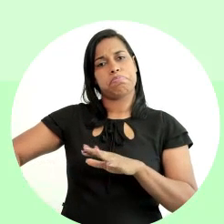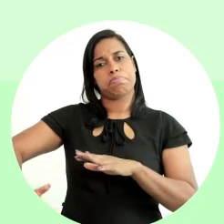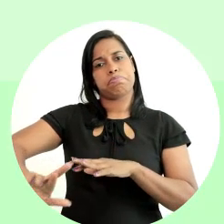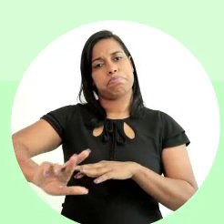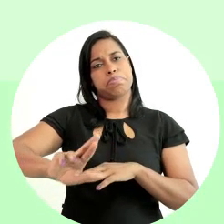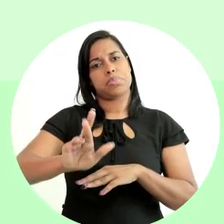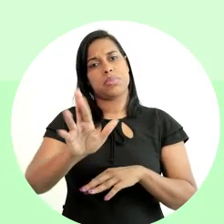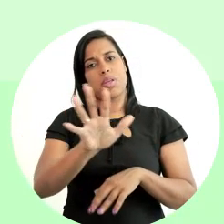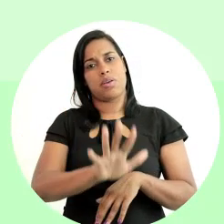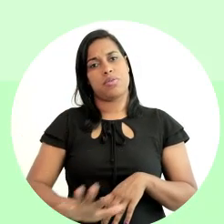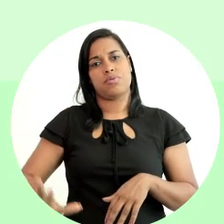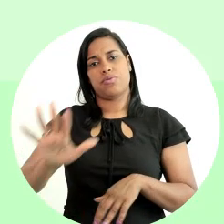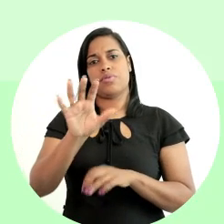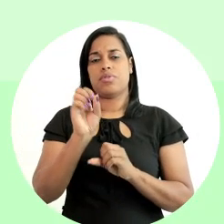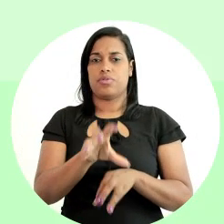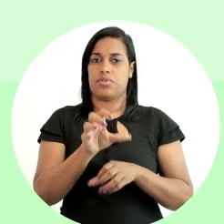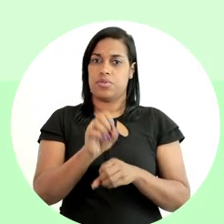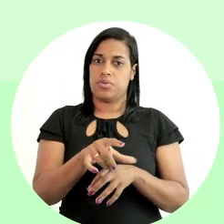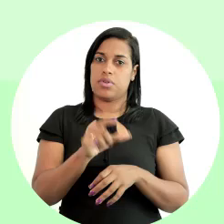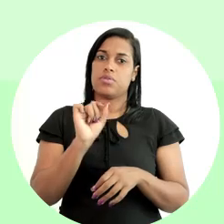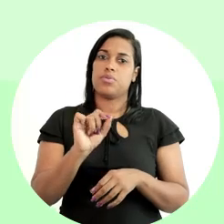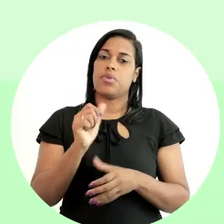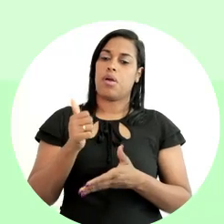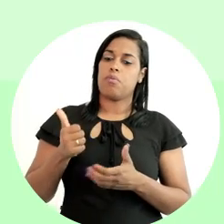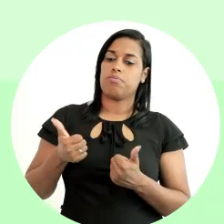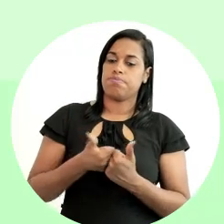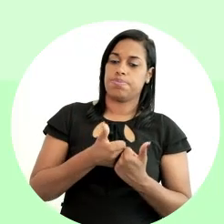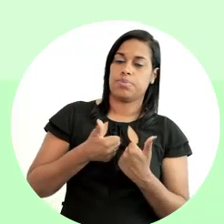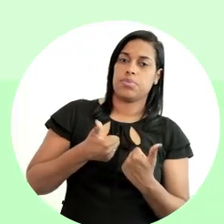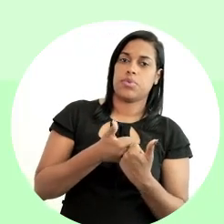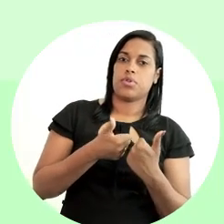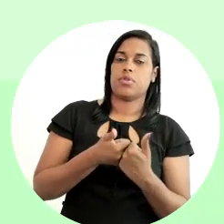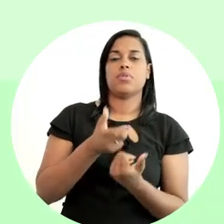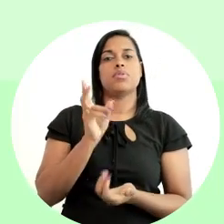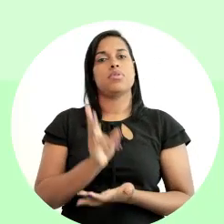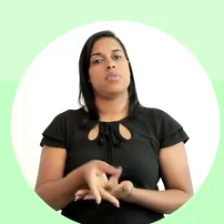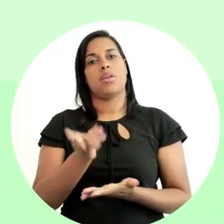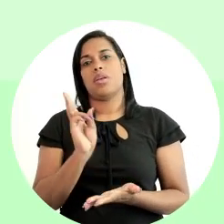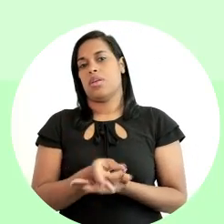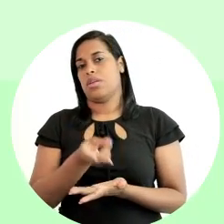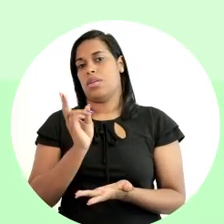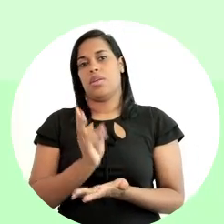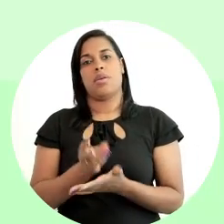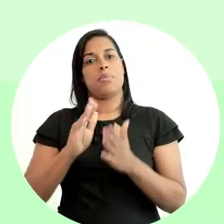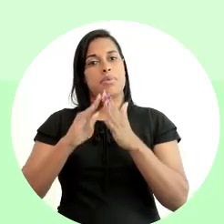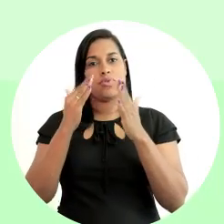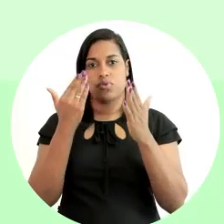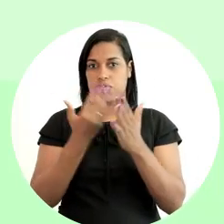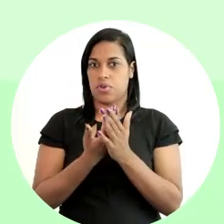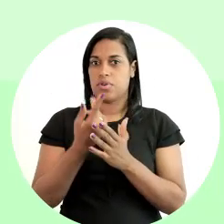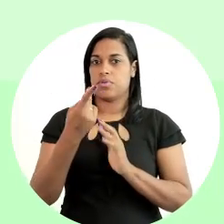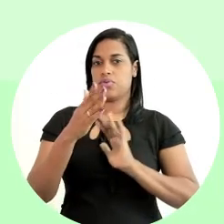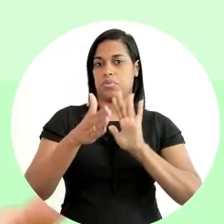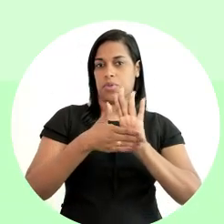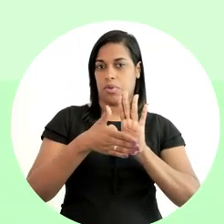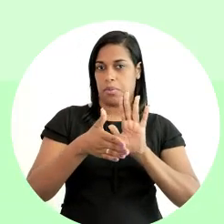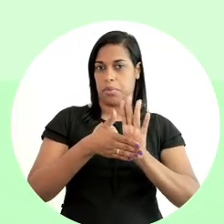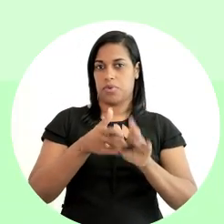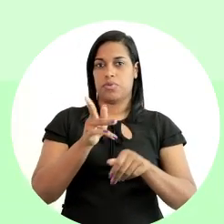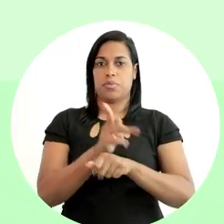gerências regionais de educação que acompanham mais de perto as escolas nas suas